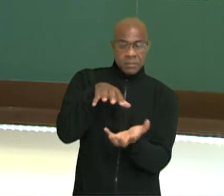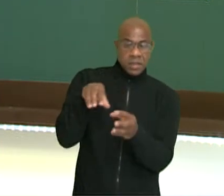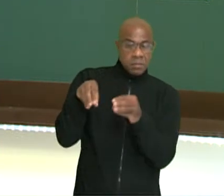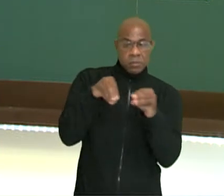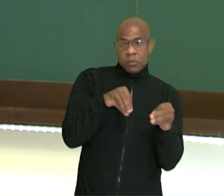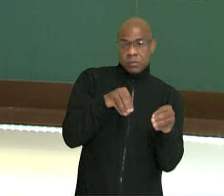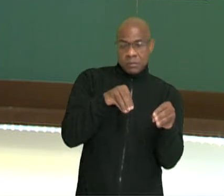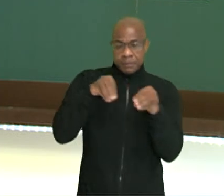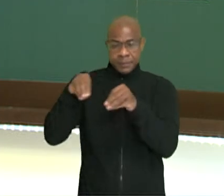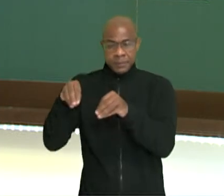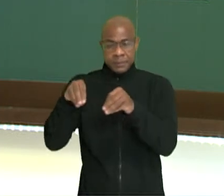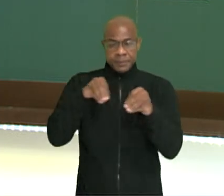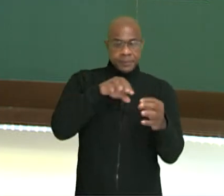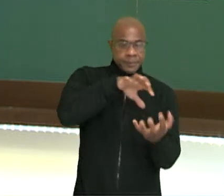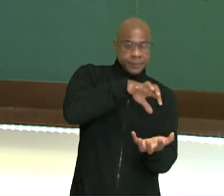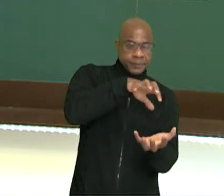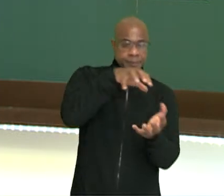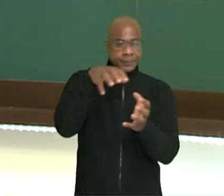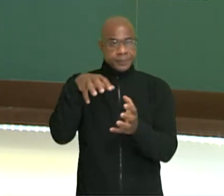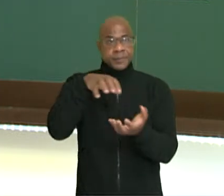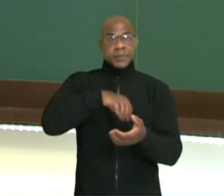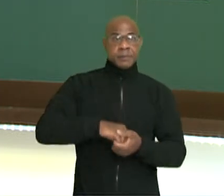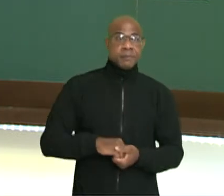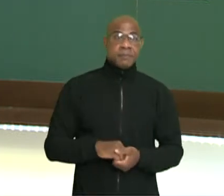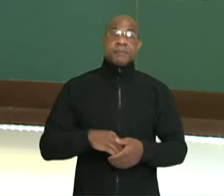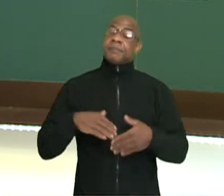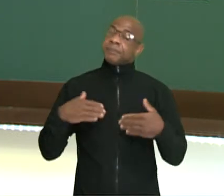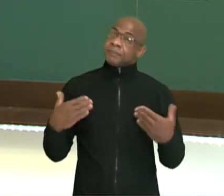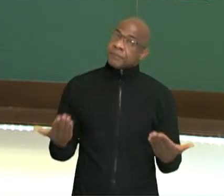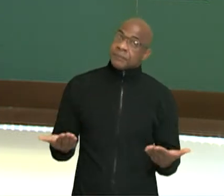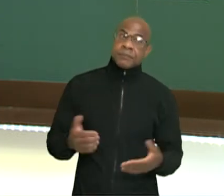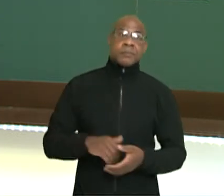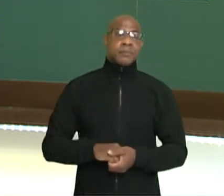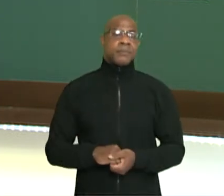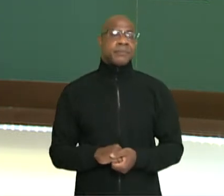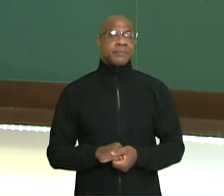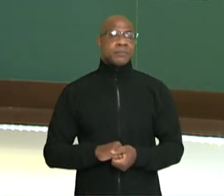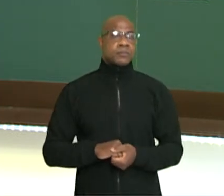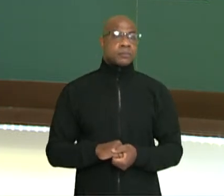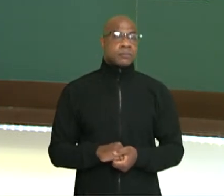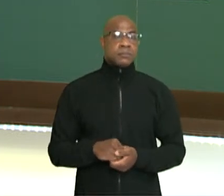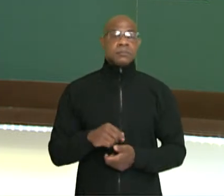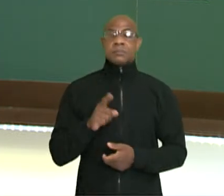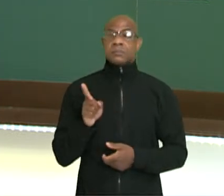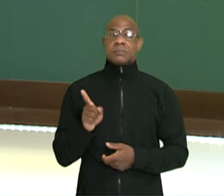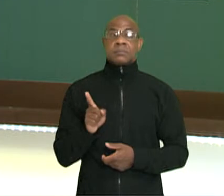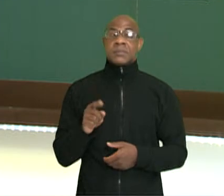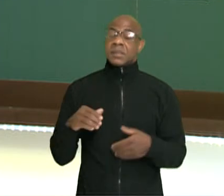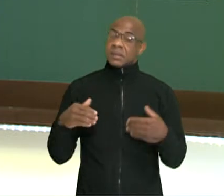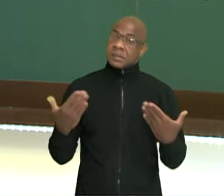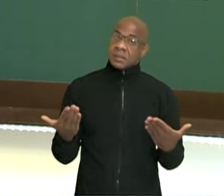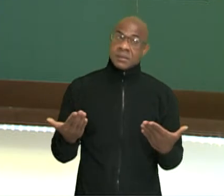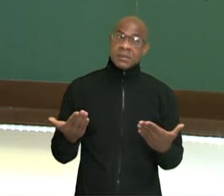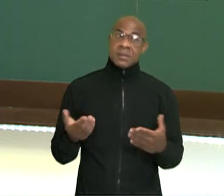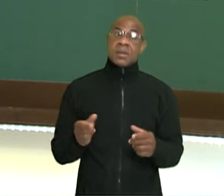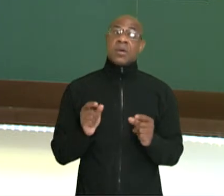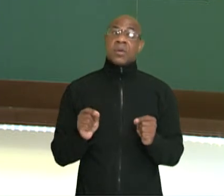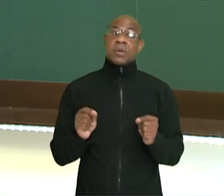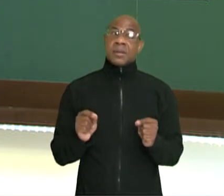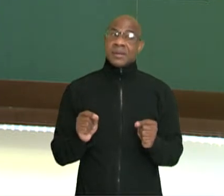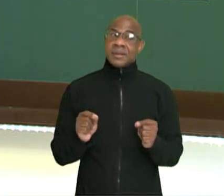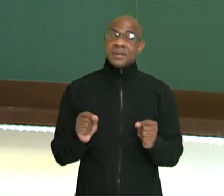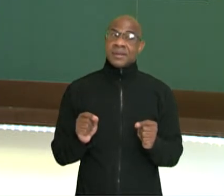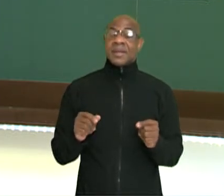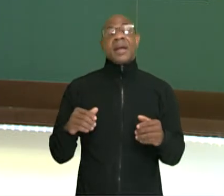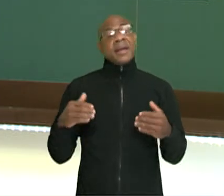outro. No entanto, agora esse no entanto, vem dizer algo diferente do que